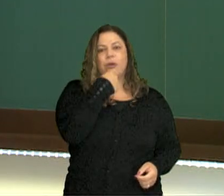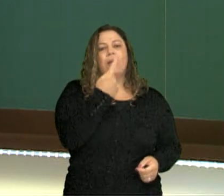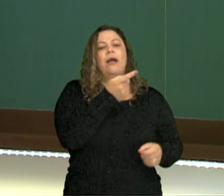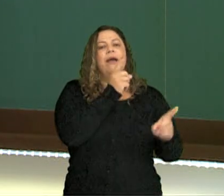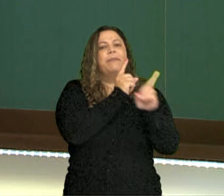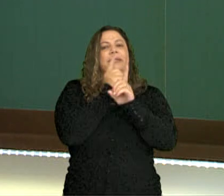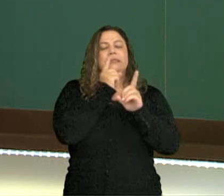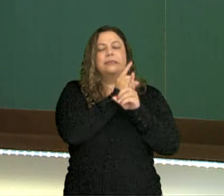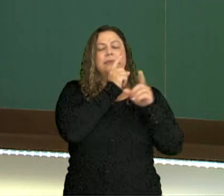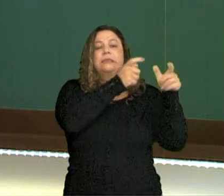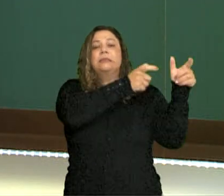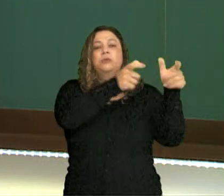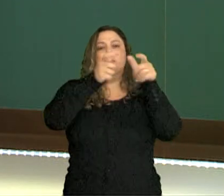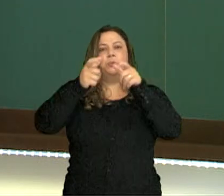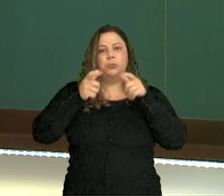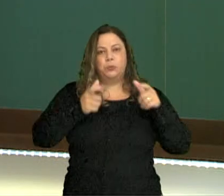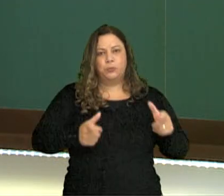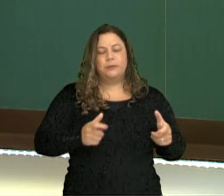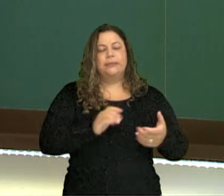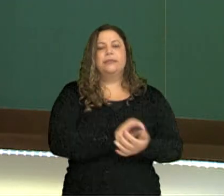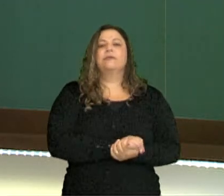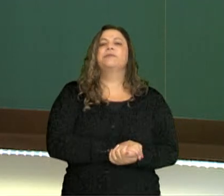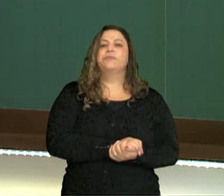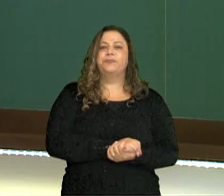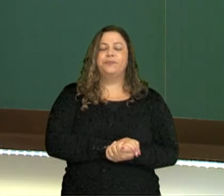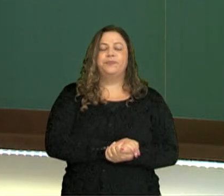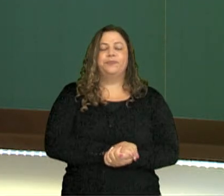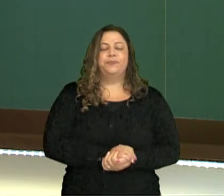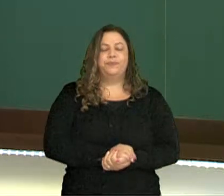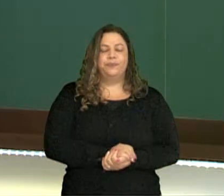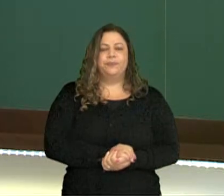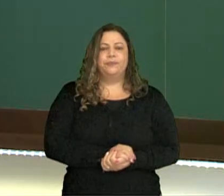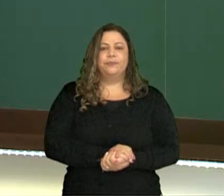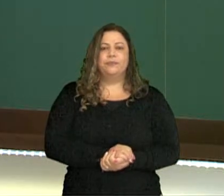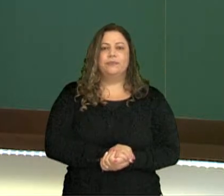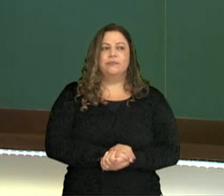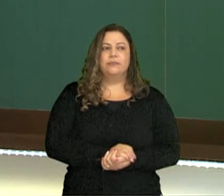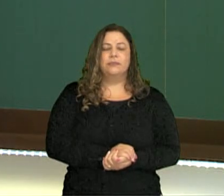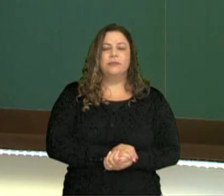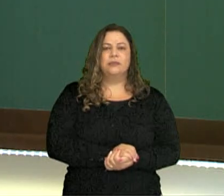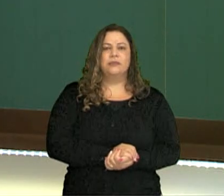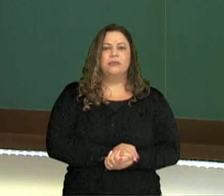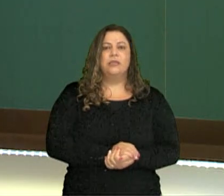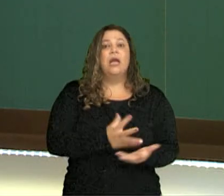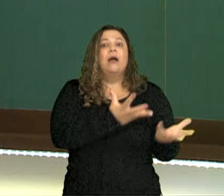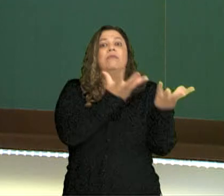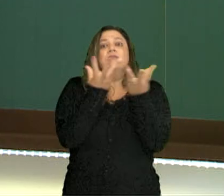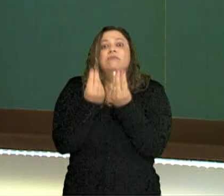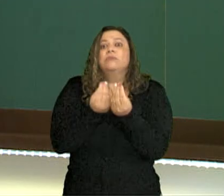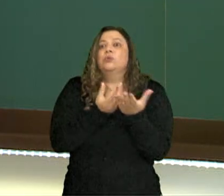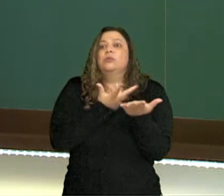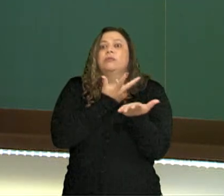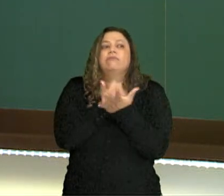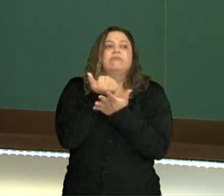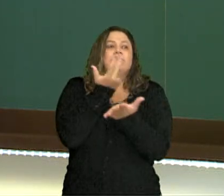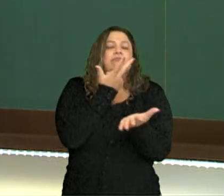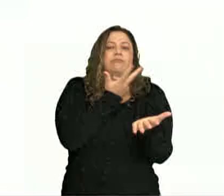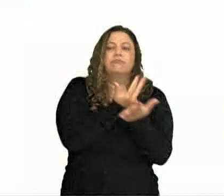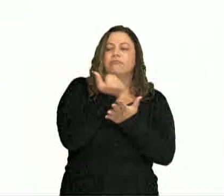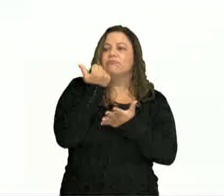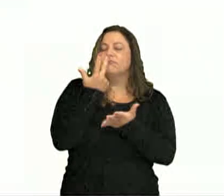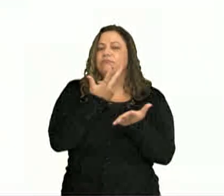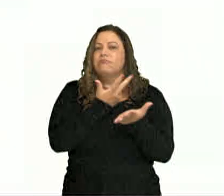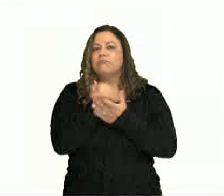para estacionar, não é mesmo? Por vezes, compensa até ir a pé. E o excesso de consumo. Então, aquele estímulo a você ficar